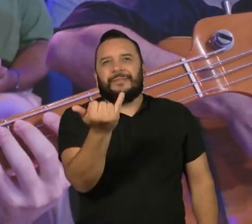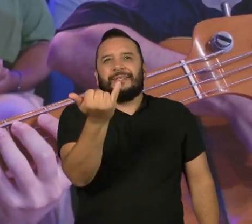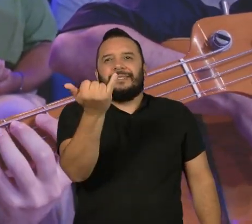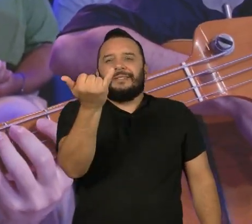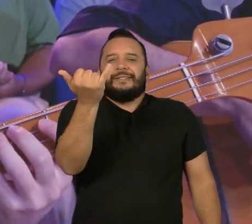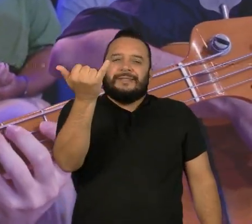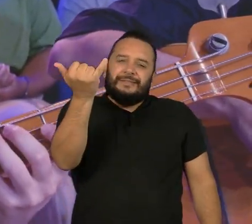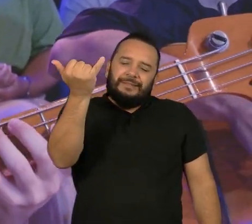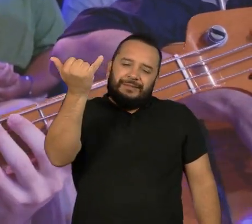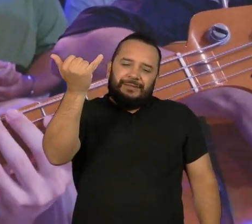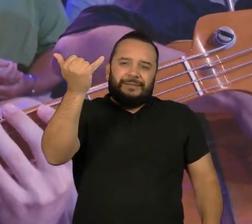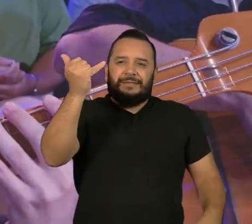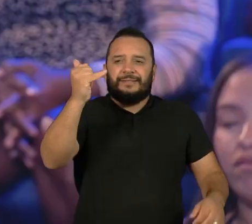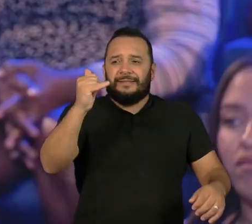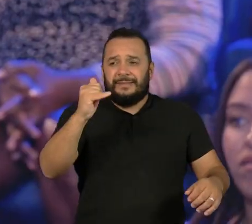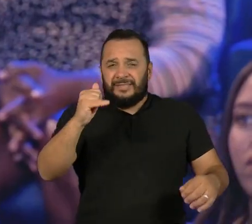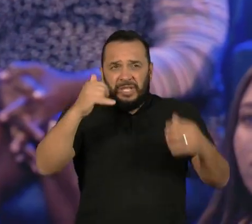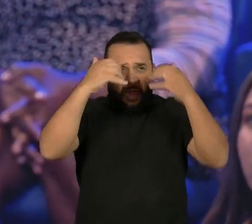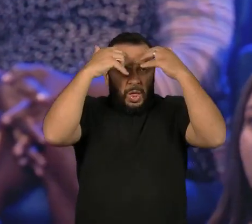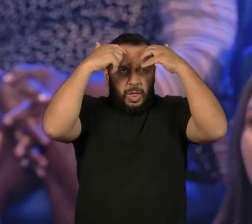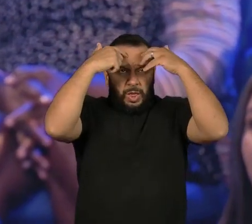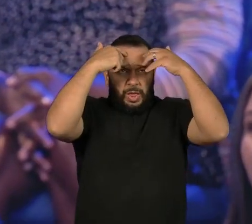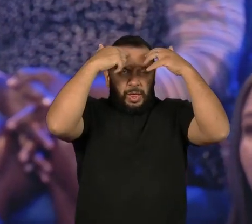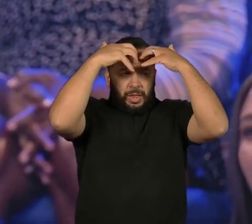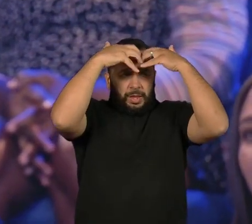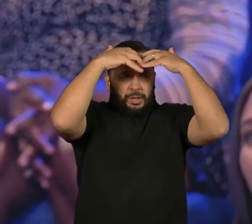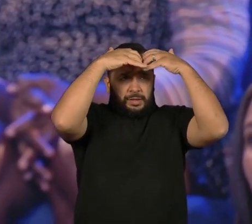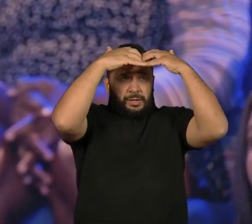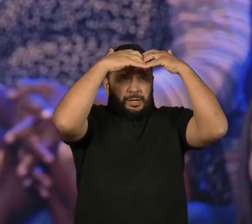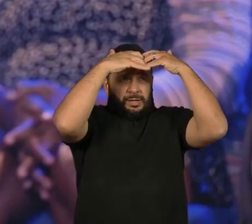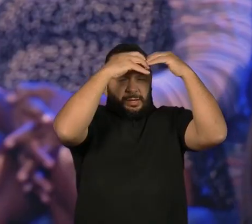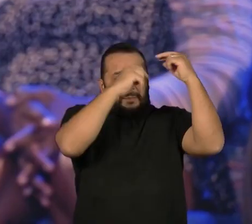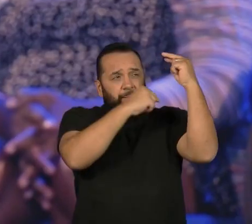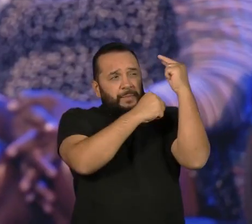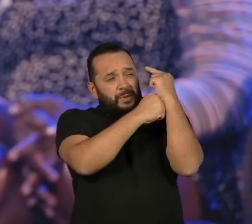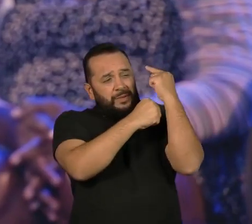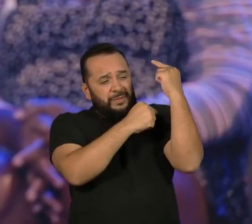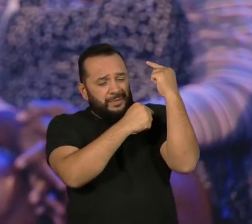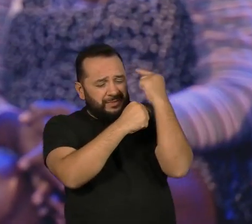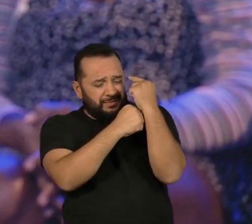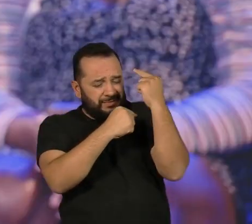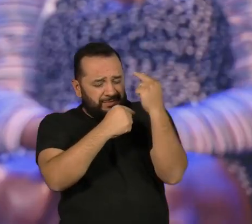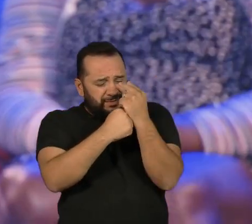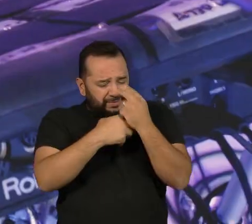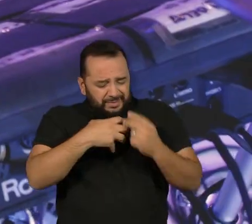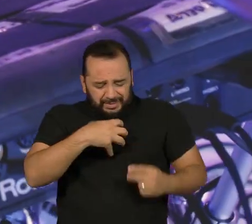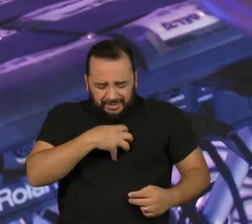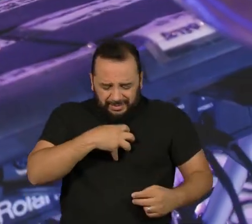Proteja da razão os sentimentos.